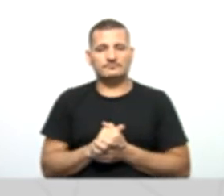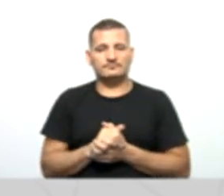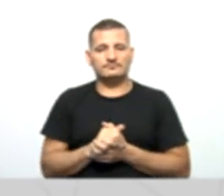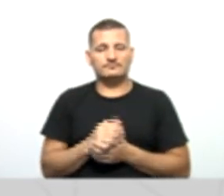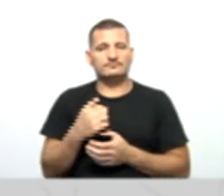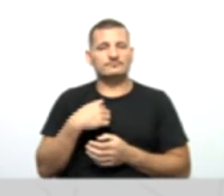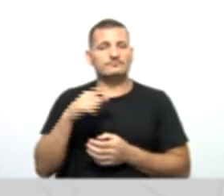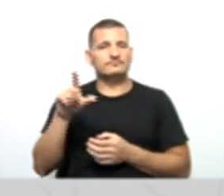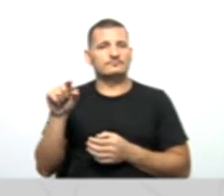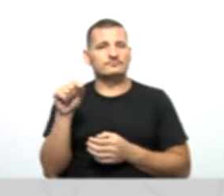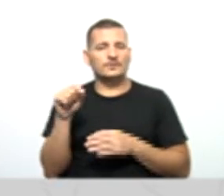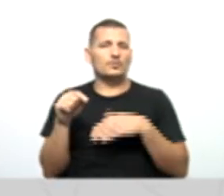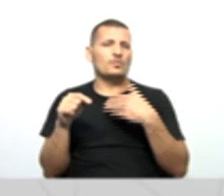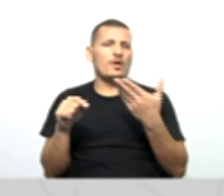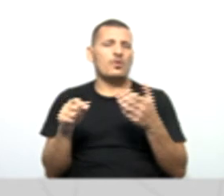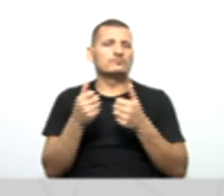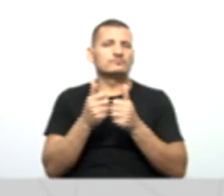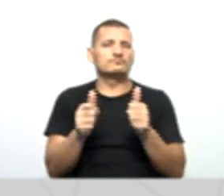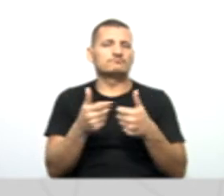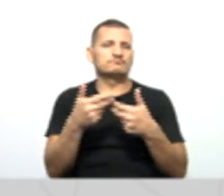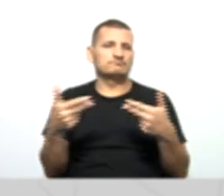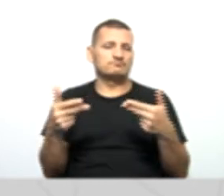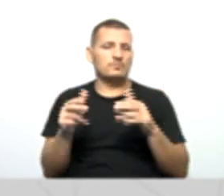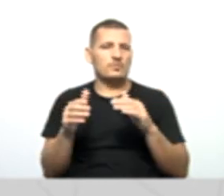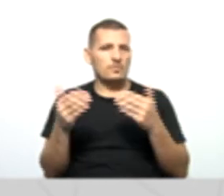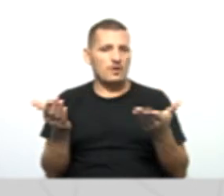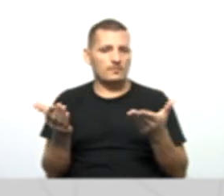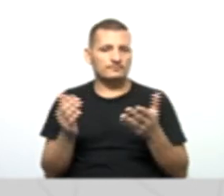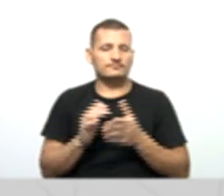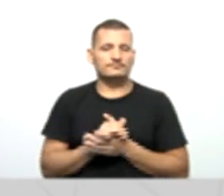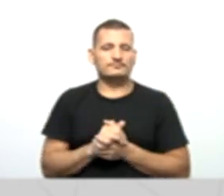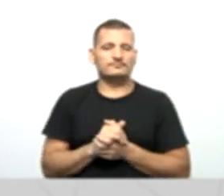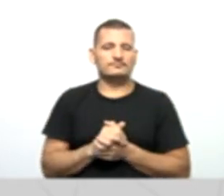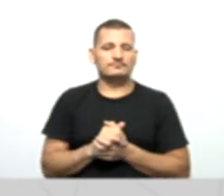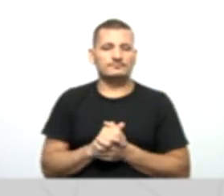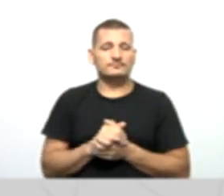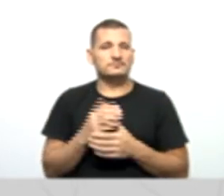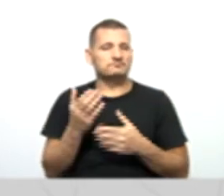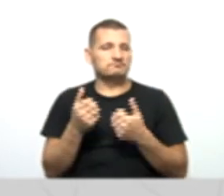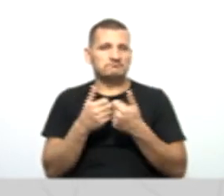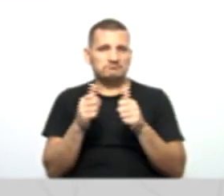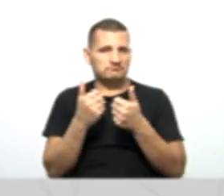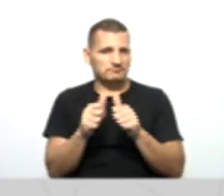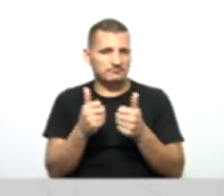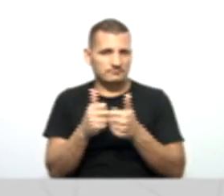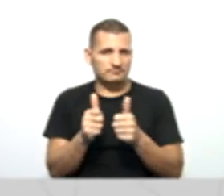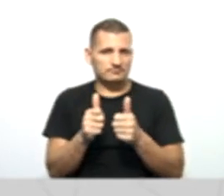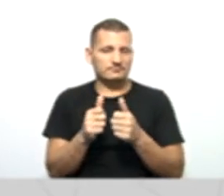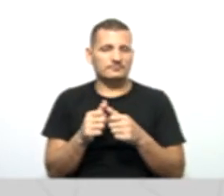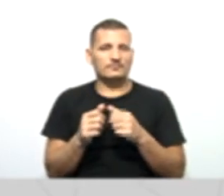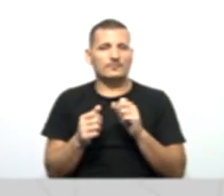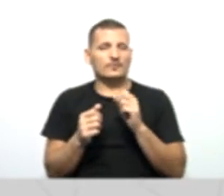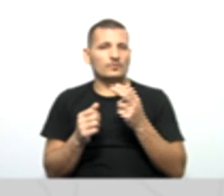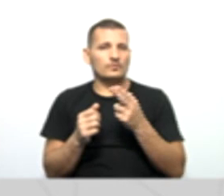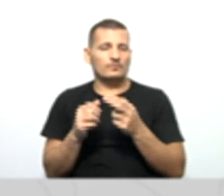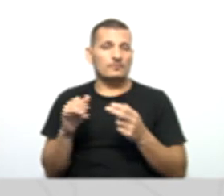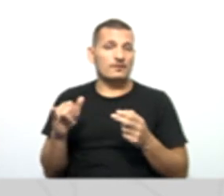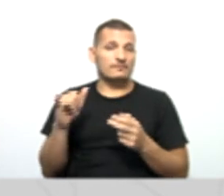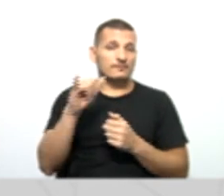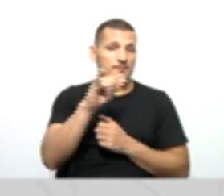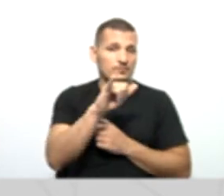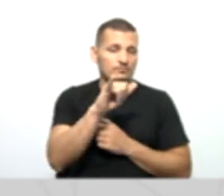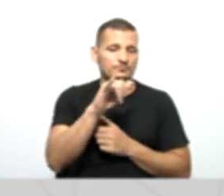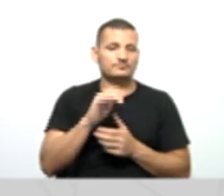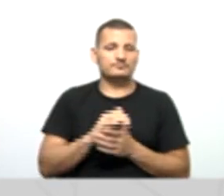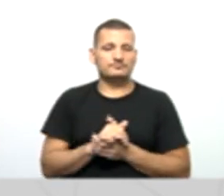qual é o meio de transporte que eu vou. Se eu vou pegar aquele nosso velho conhecido busão, né? Ou então se eu vou pegar um avião comercial